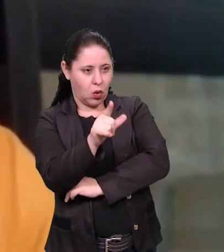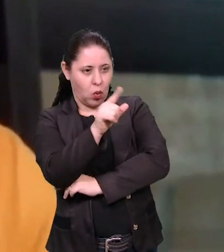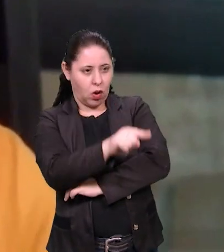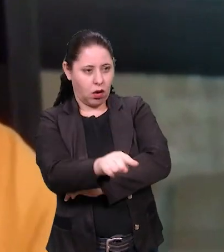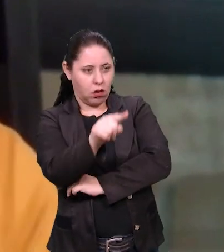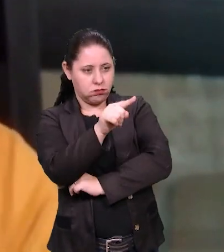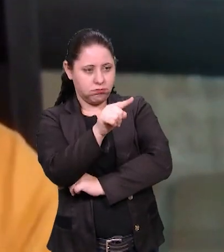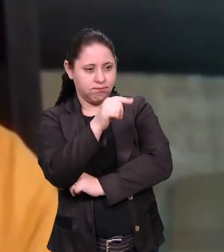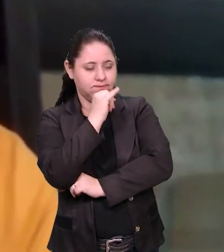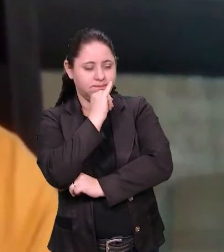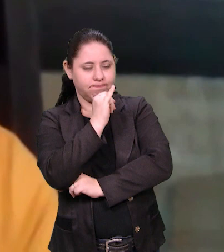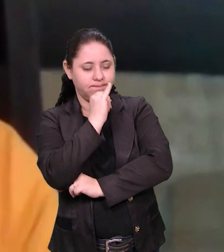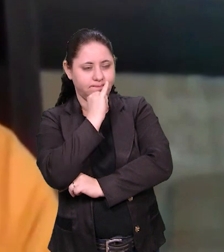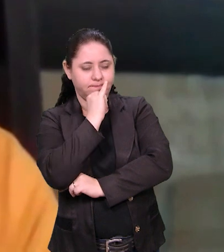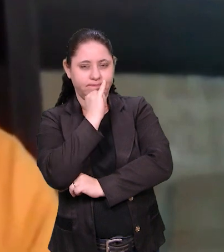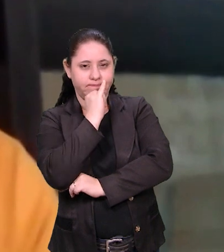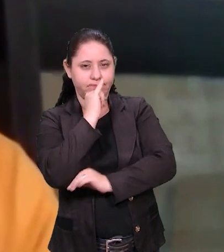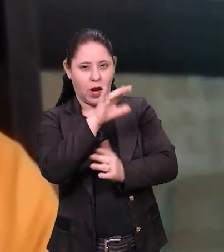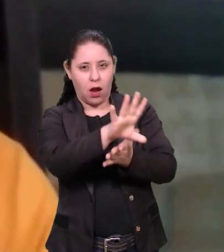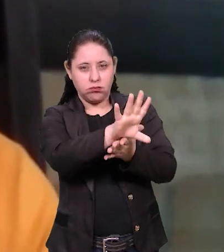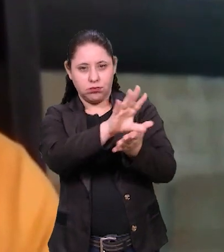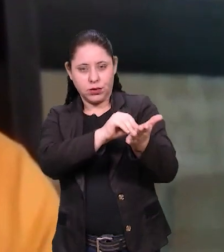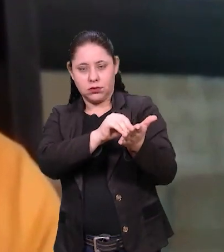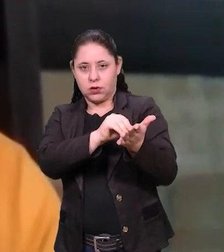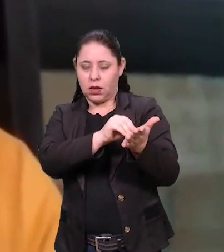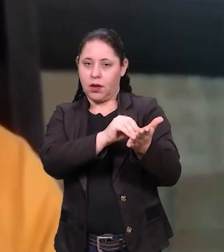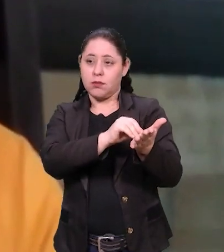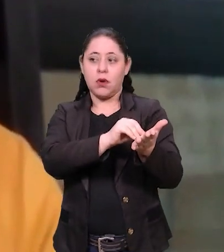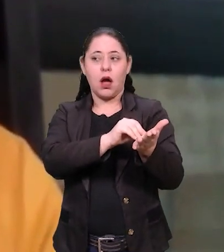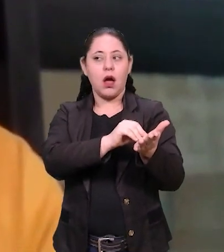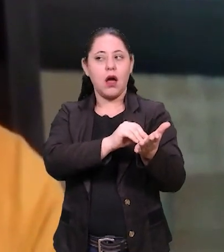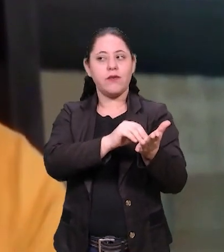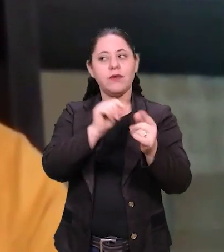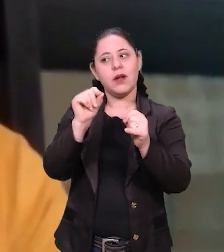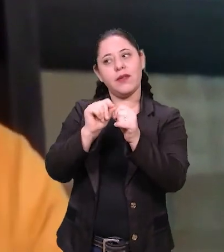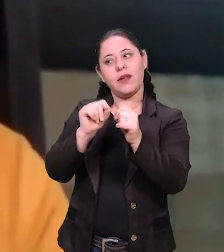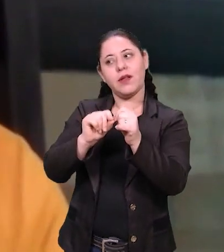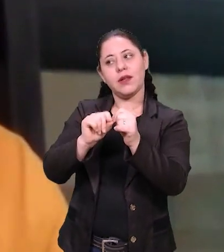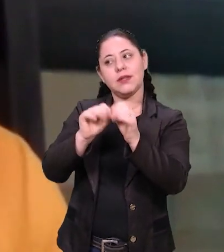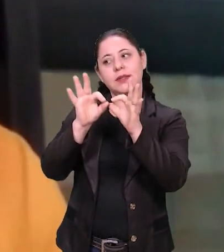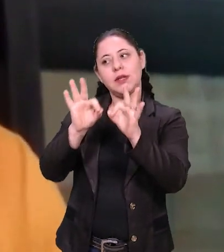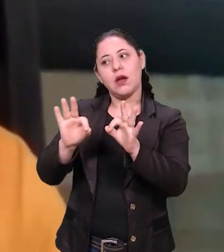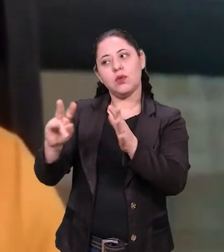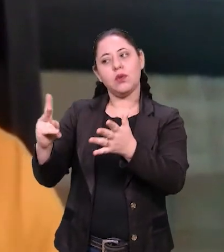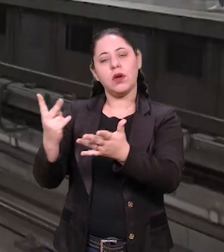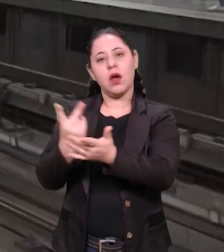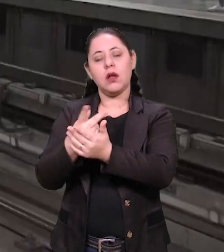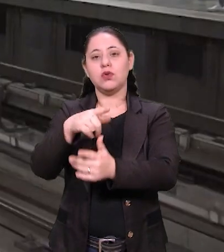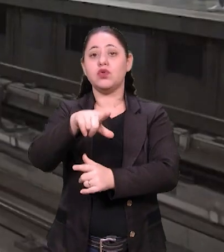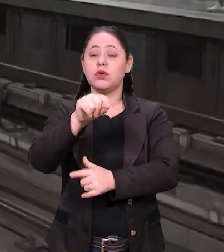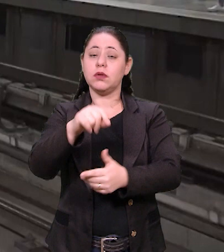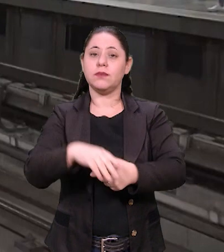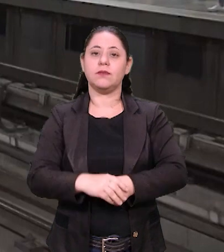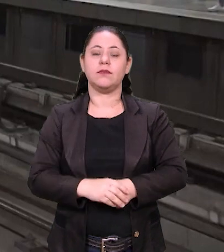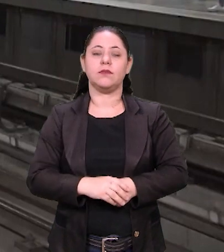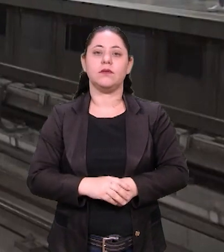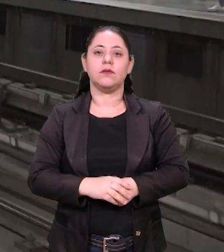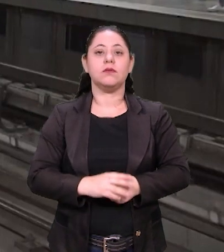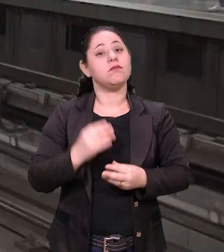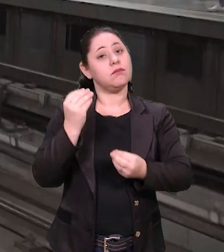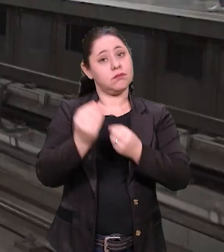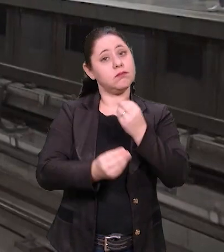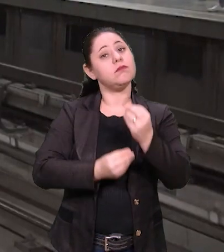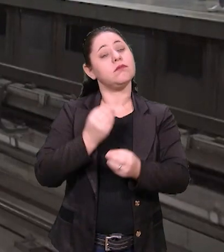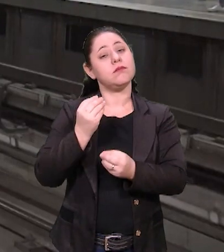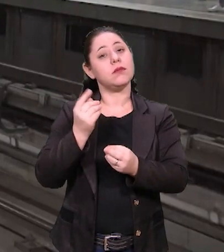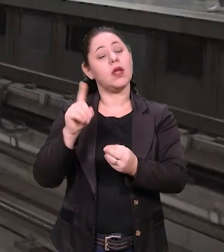para a gente definir o que é certo e o que é errado. Então, de alguma forma, isso provavelmente aconteceu. As pessoas